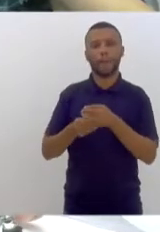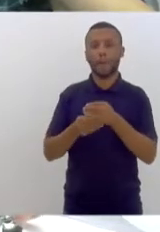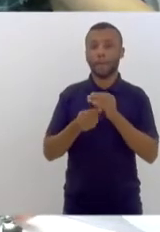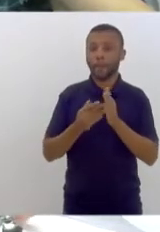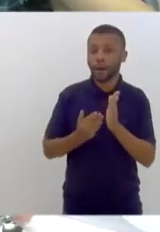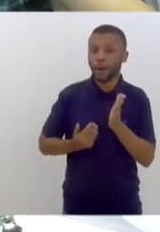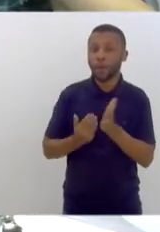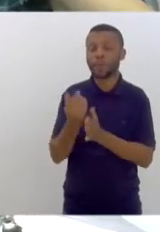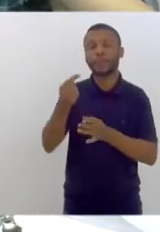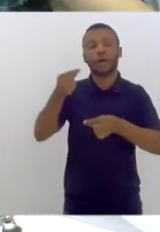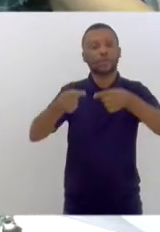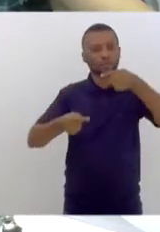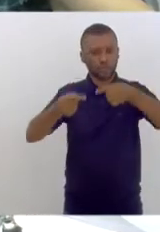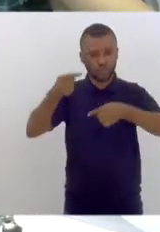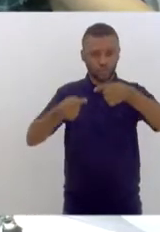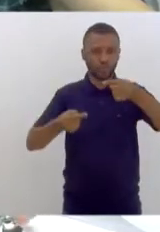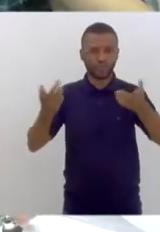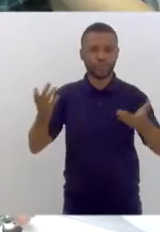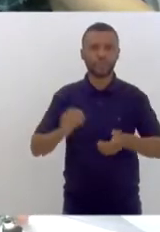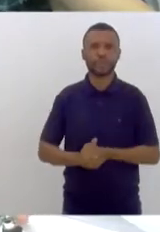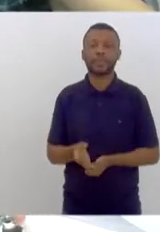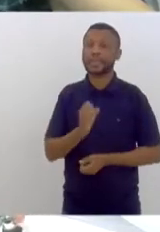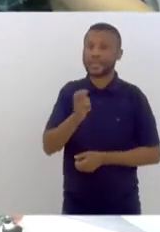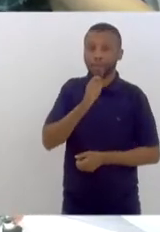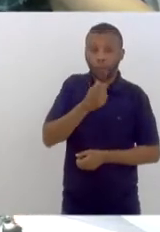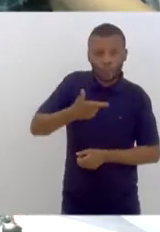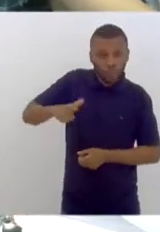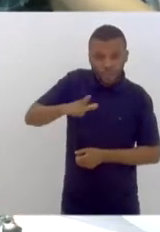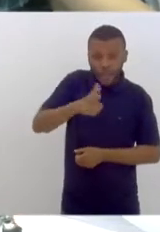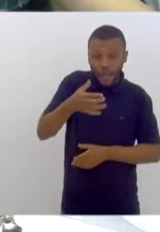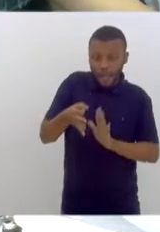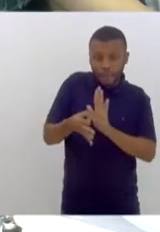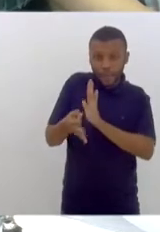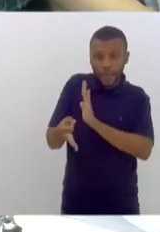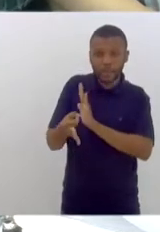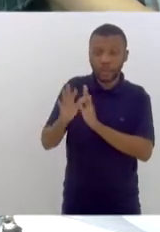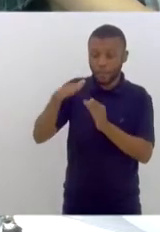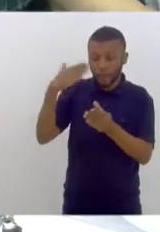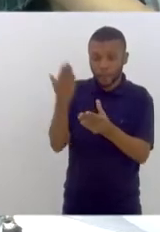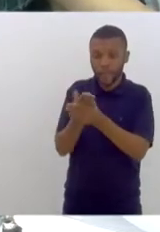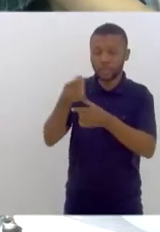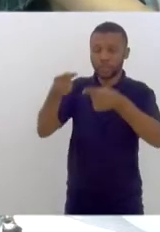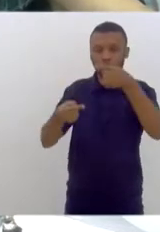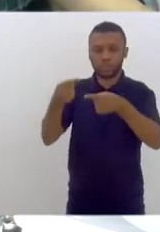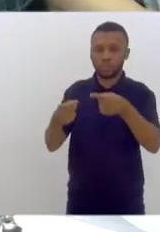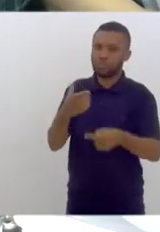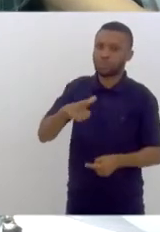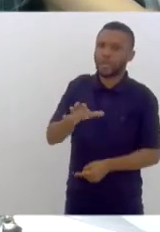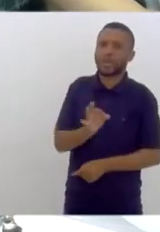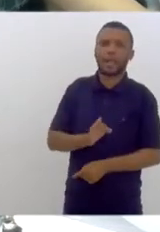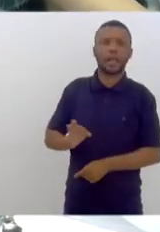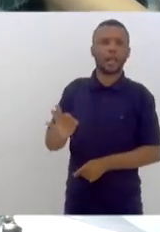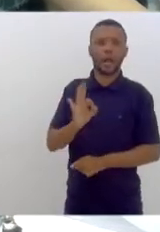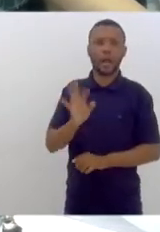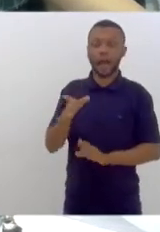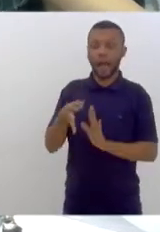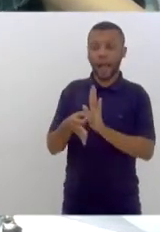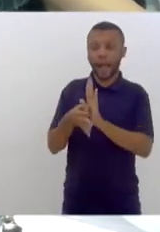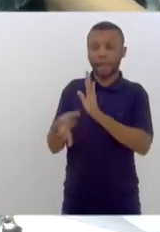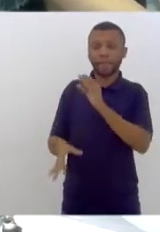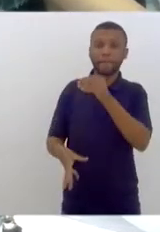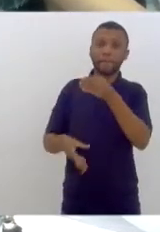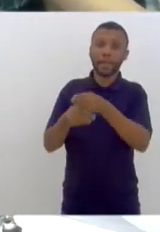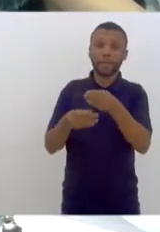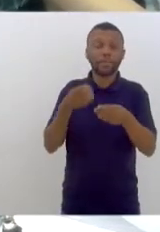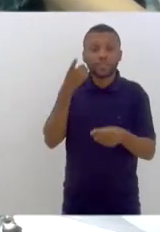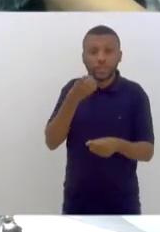discussão, para ela pode ser melhor, porque se não tiver emenda, não entra no processo de discussão, está entendendo? A emenda de deputado,